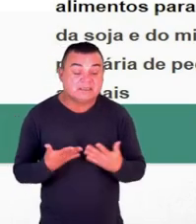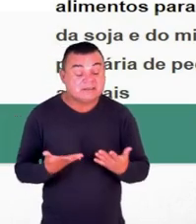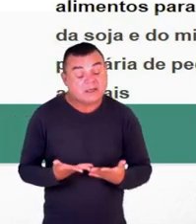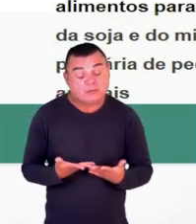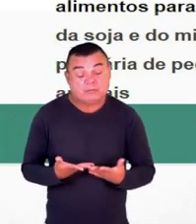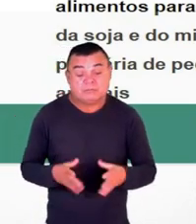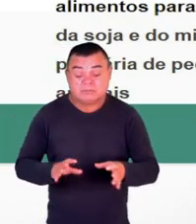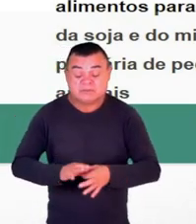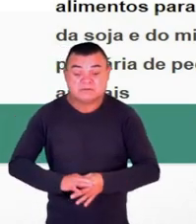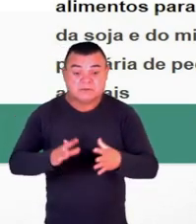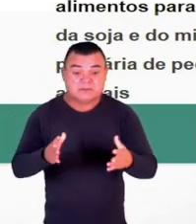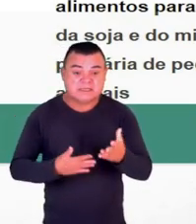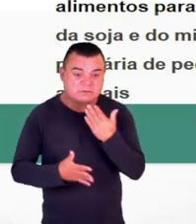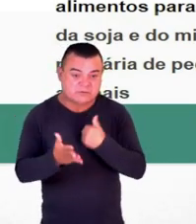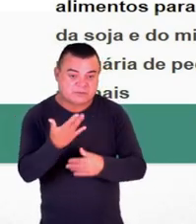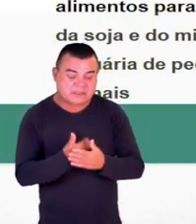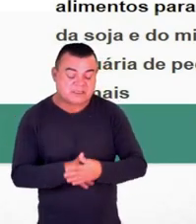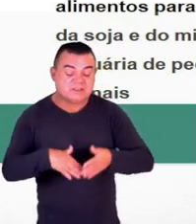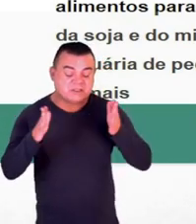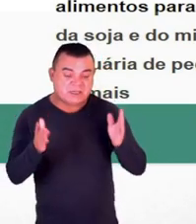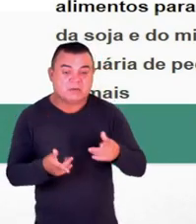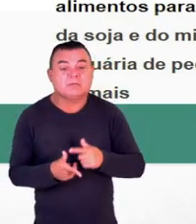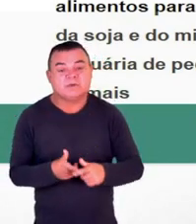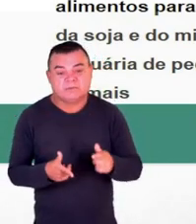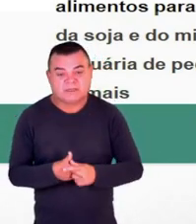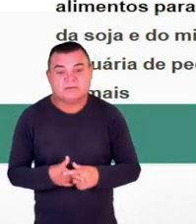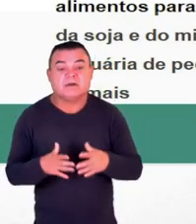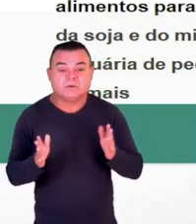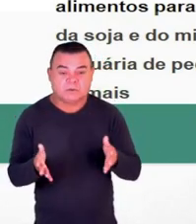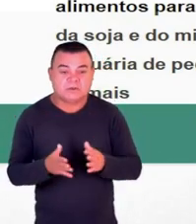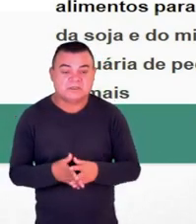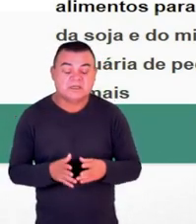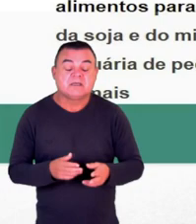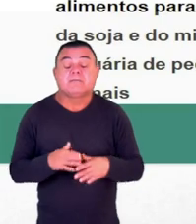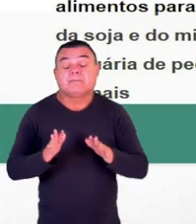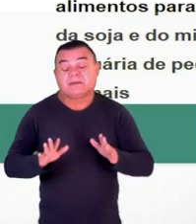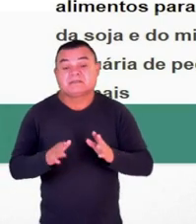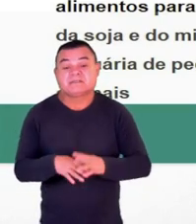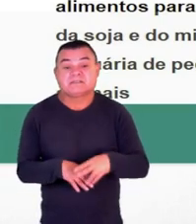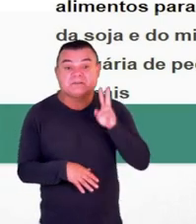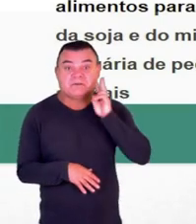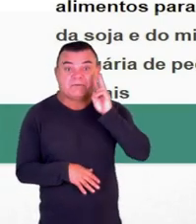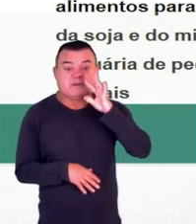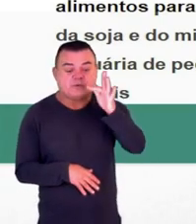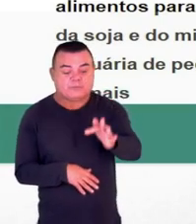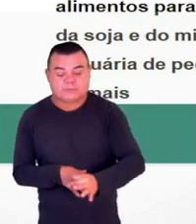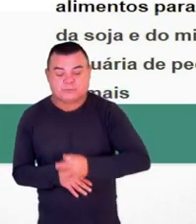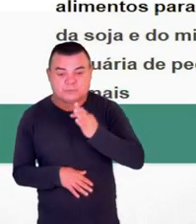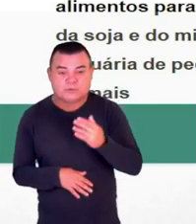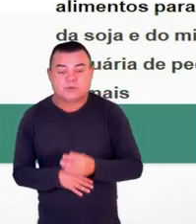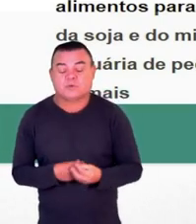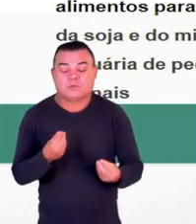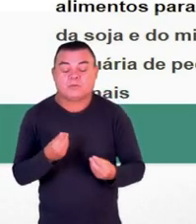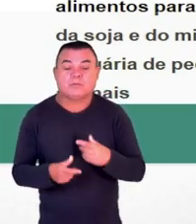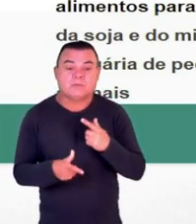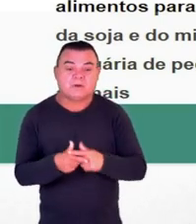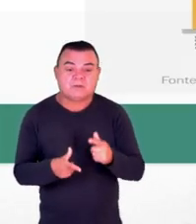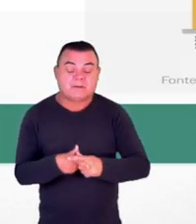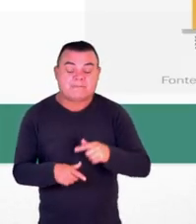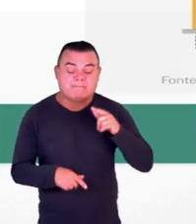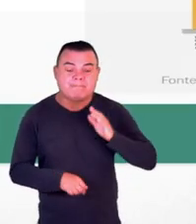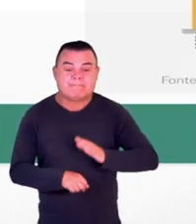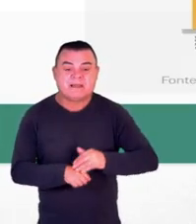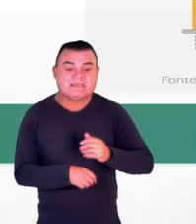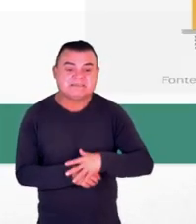Eh que que já é uma questão hoje mas que a gente vê que para futuro pode ser um problema ainda muito mais grave né E aí a